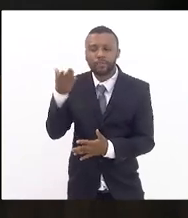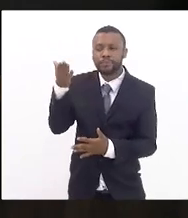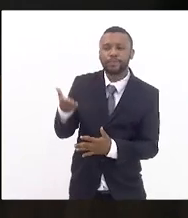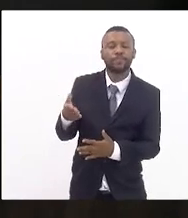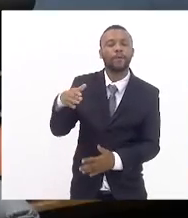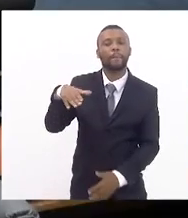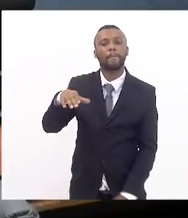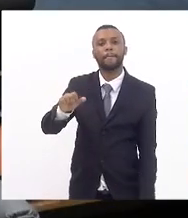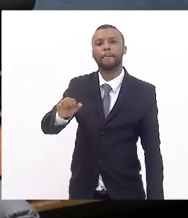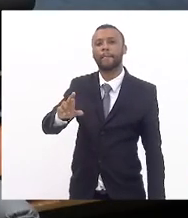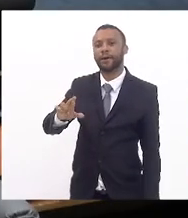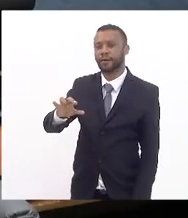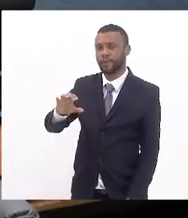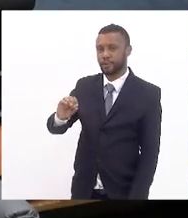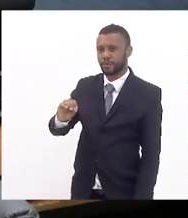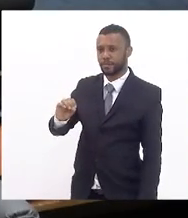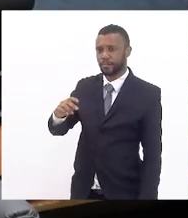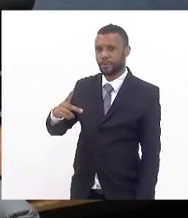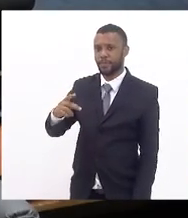Márcio Pacheco.